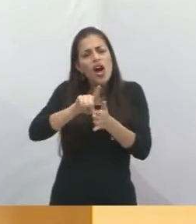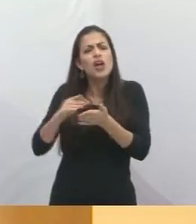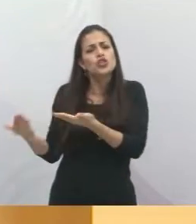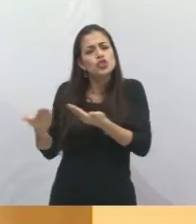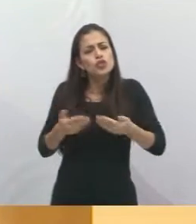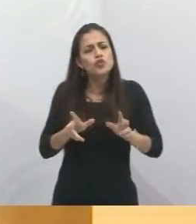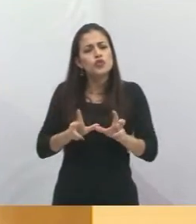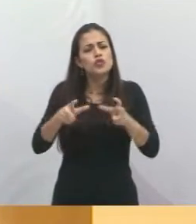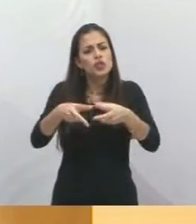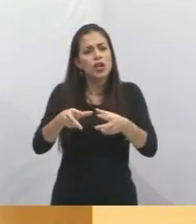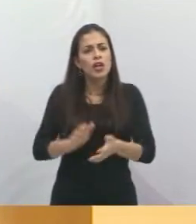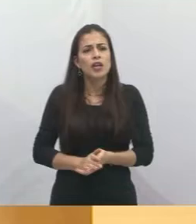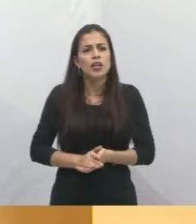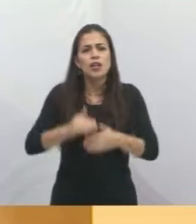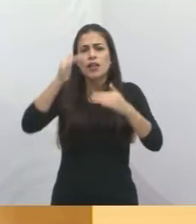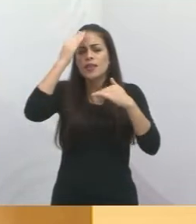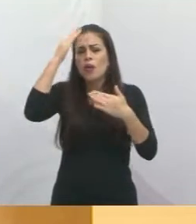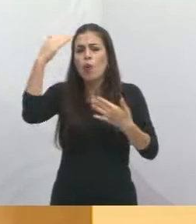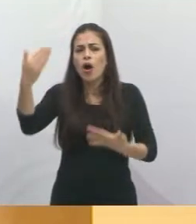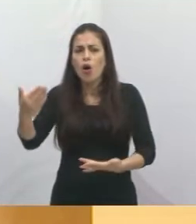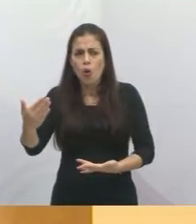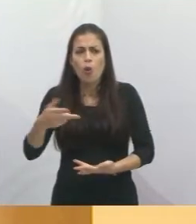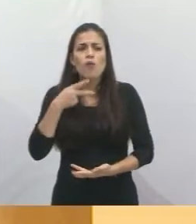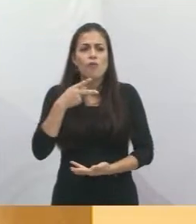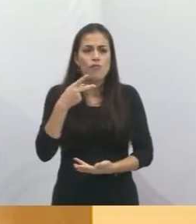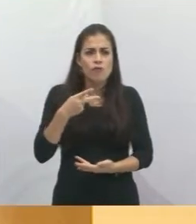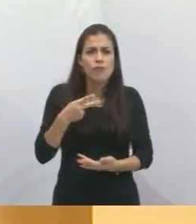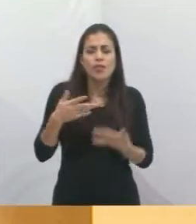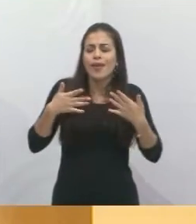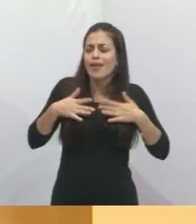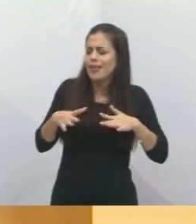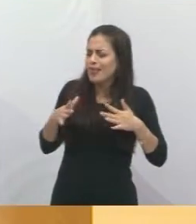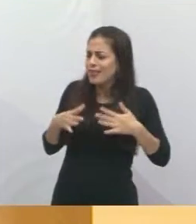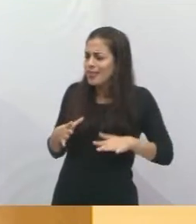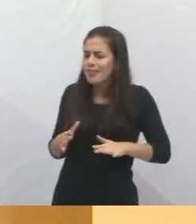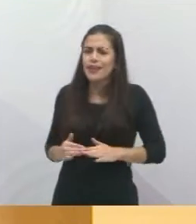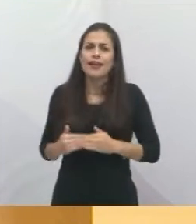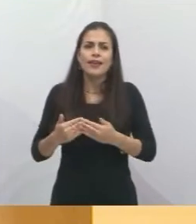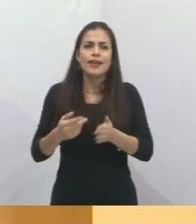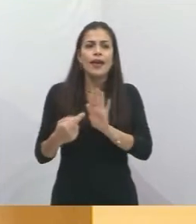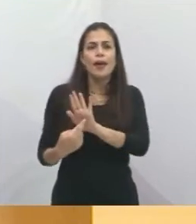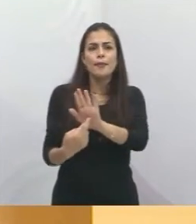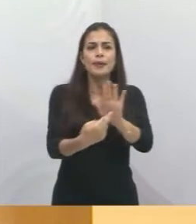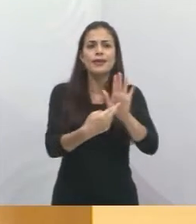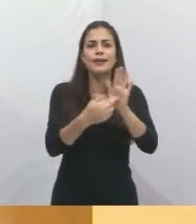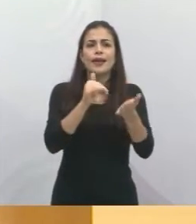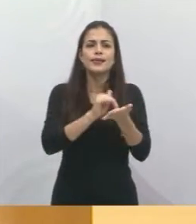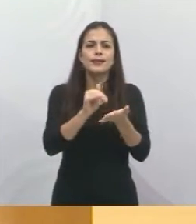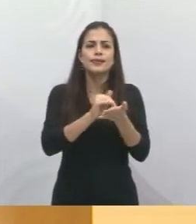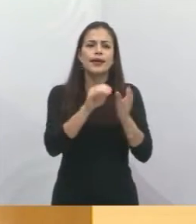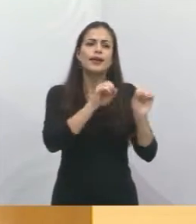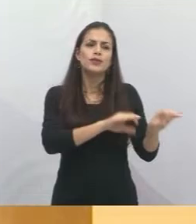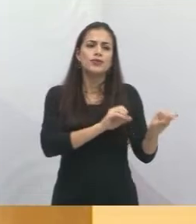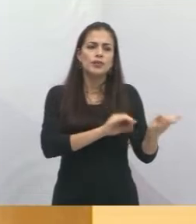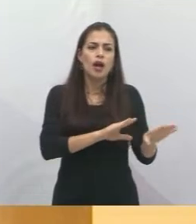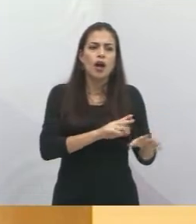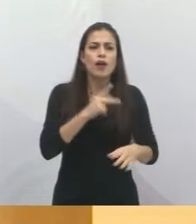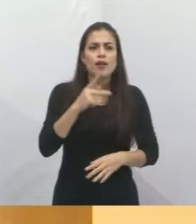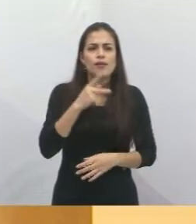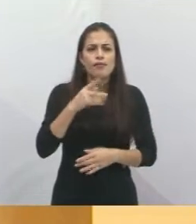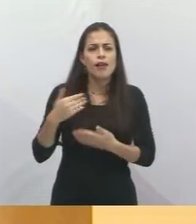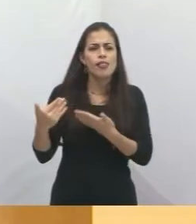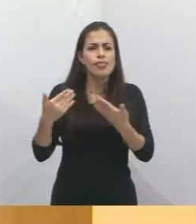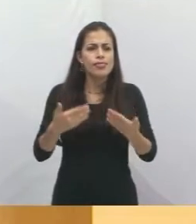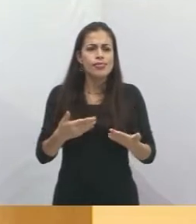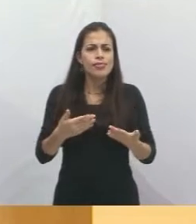muita tranquilidade e me sinto muito confortável em representar a Secretaria de Educação e dizer a você que não